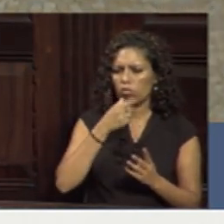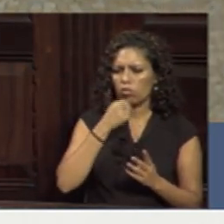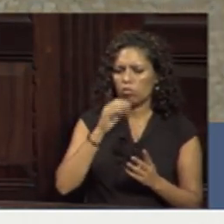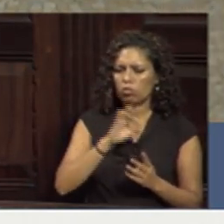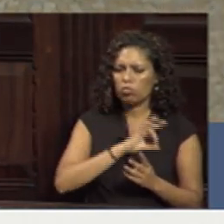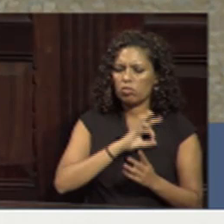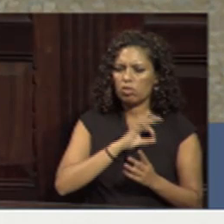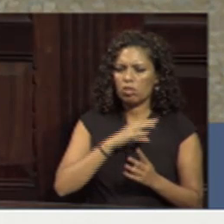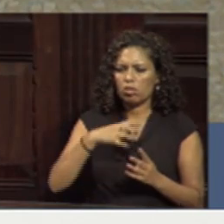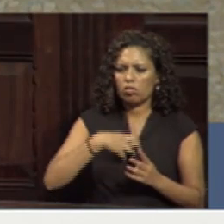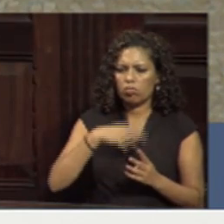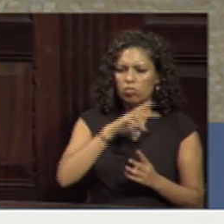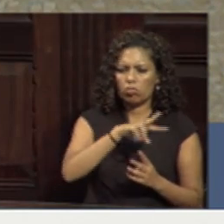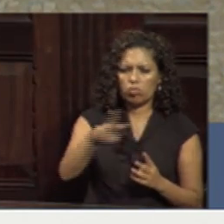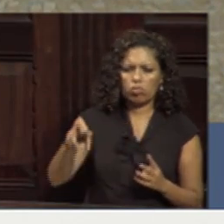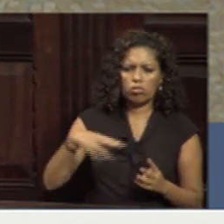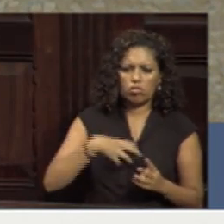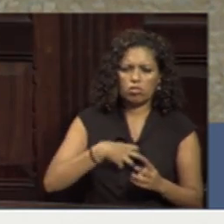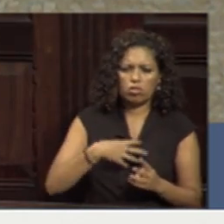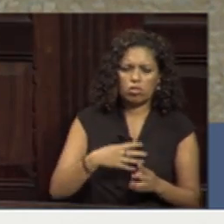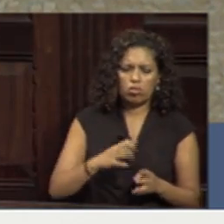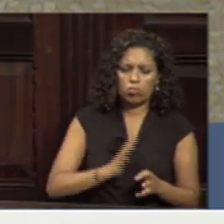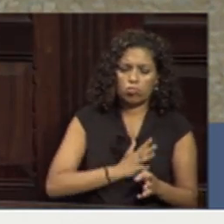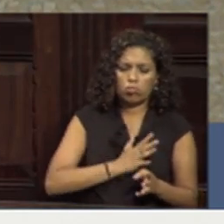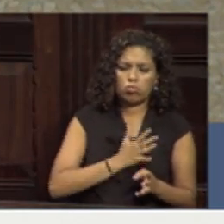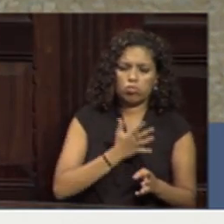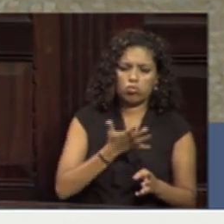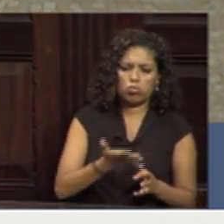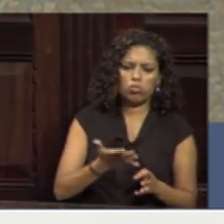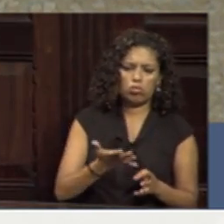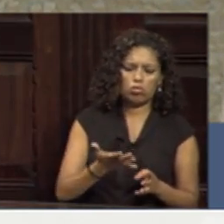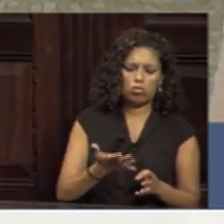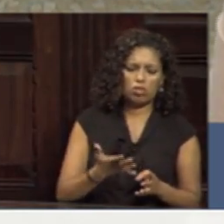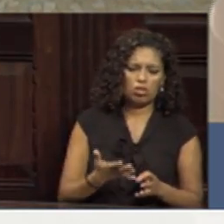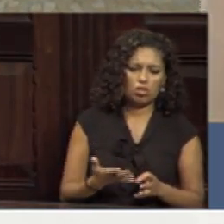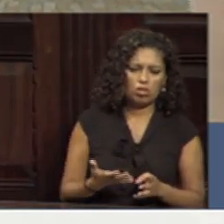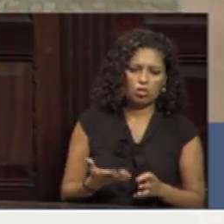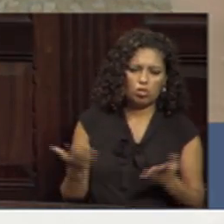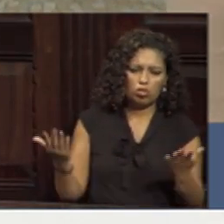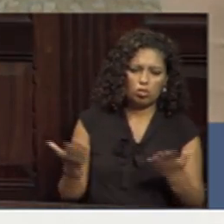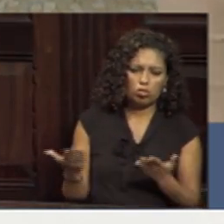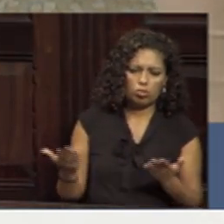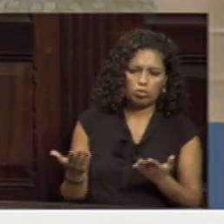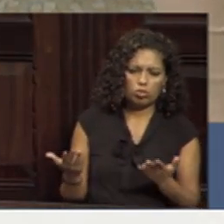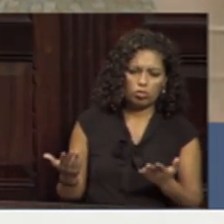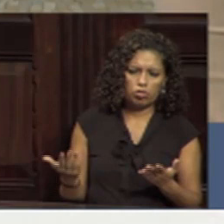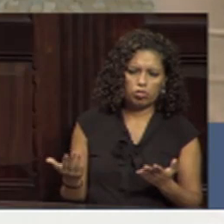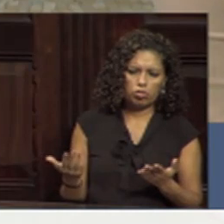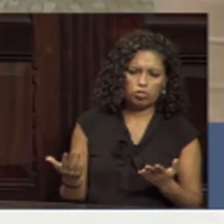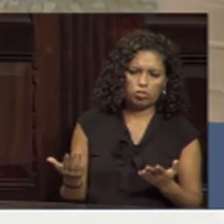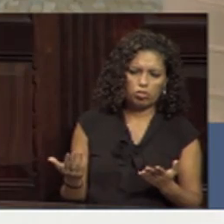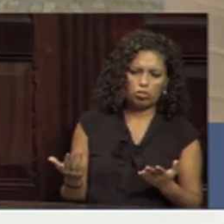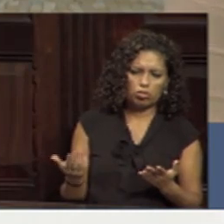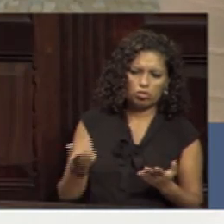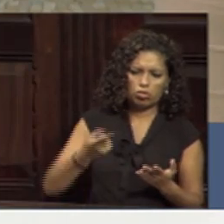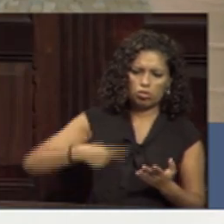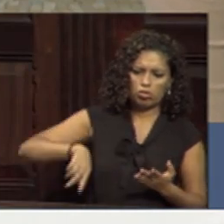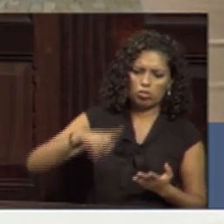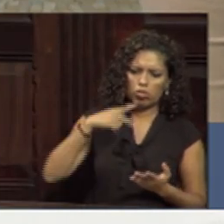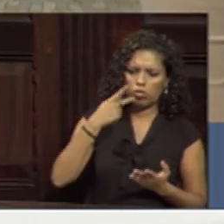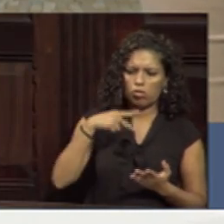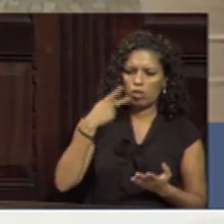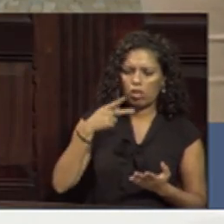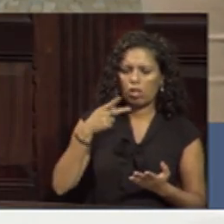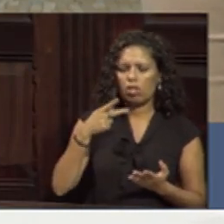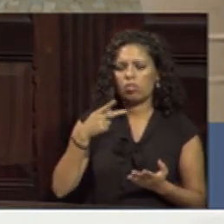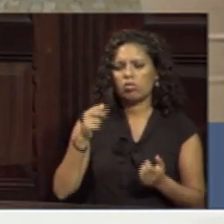Então, foi uma mistura de pensamentos ao mesmo tempo. Hoje falava com o deputado Flávio Serafini,